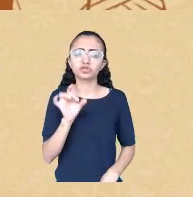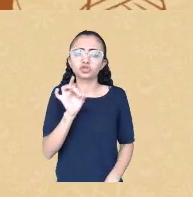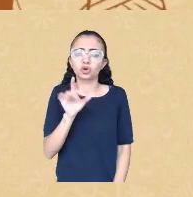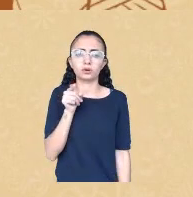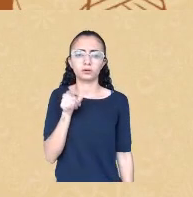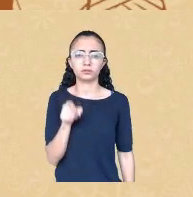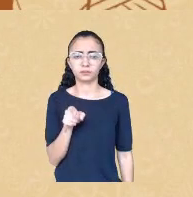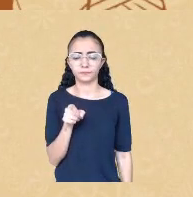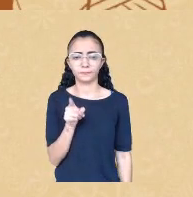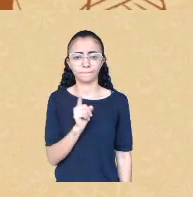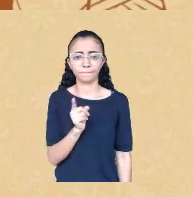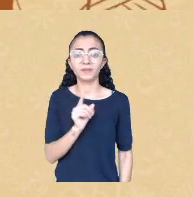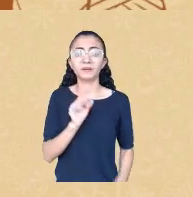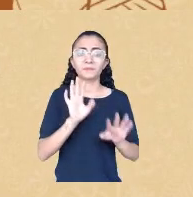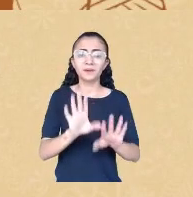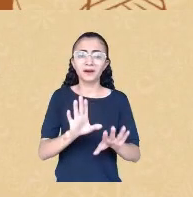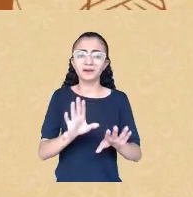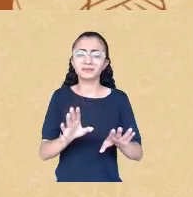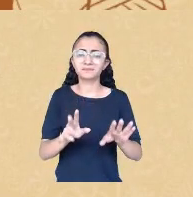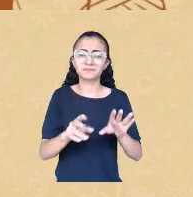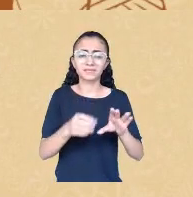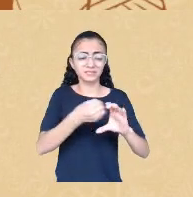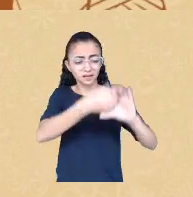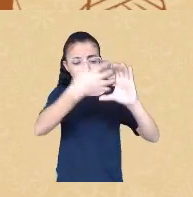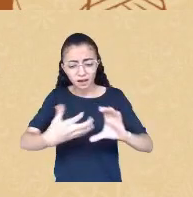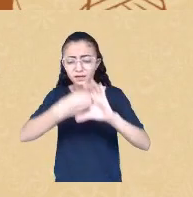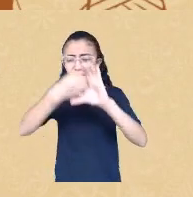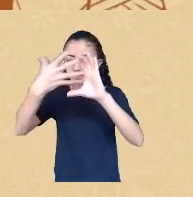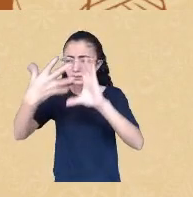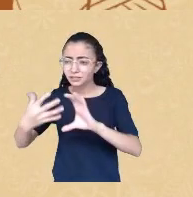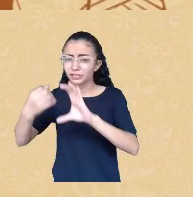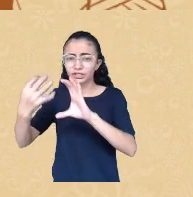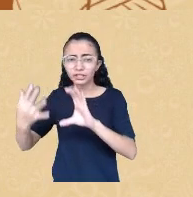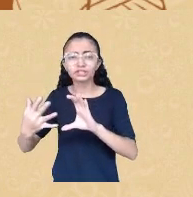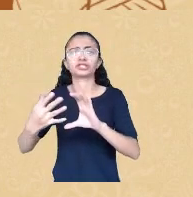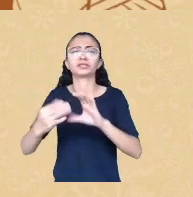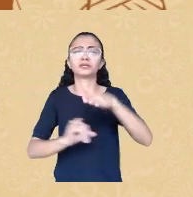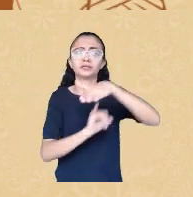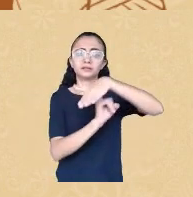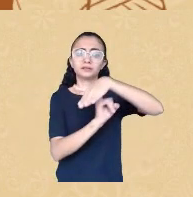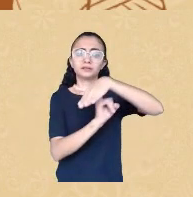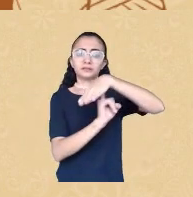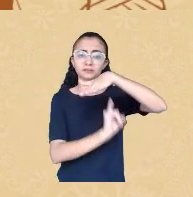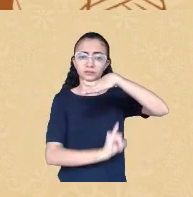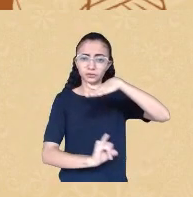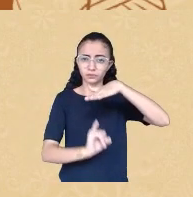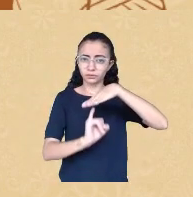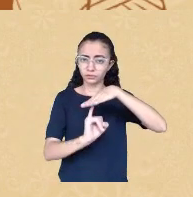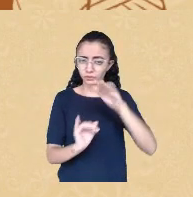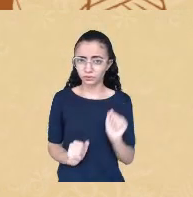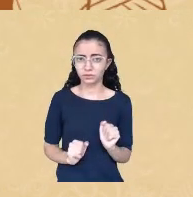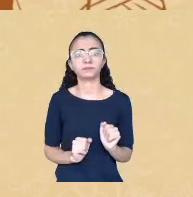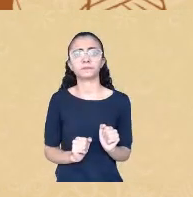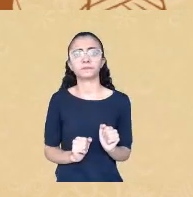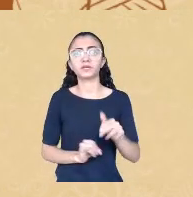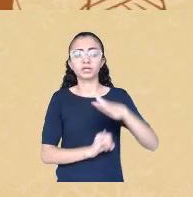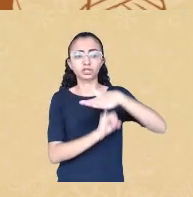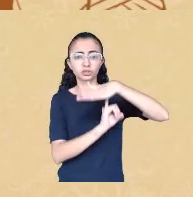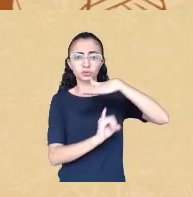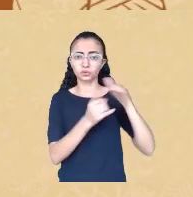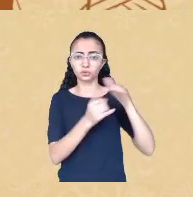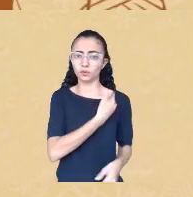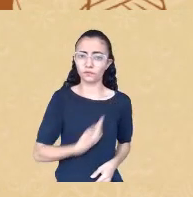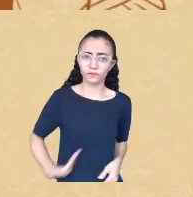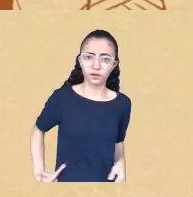expressão das instituições, seja as instituições Estado, instituições, meios